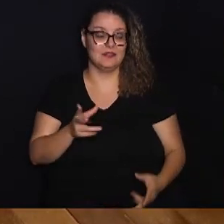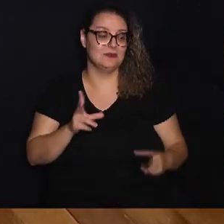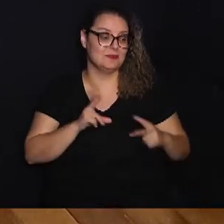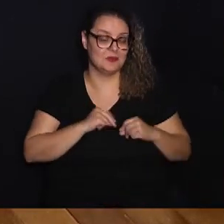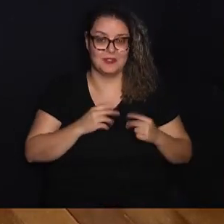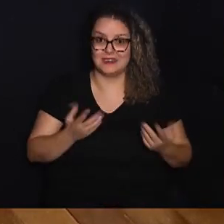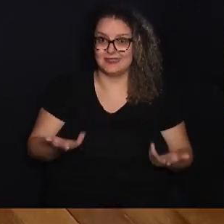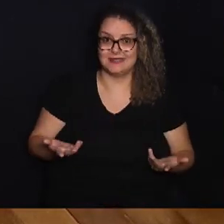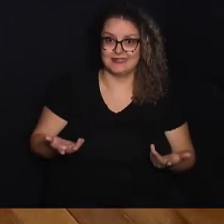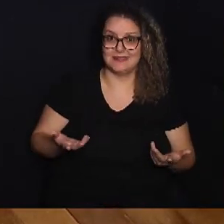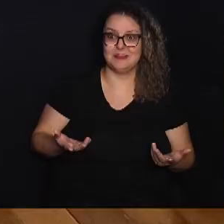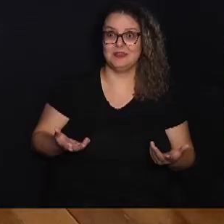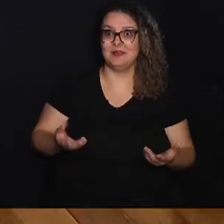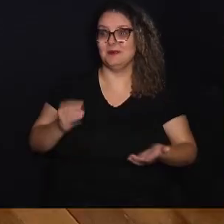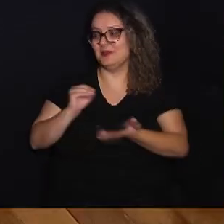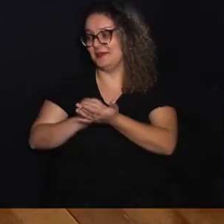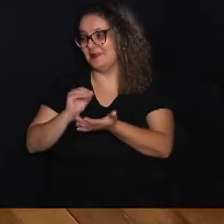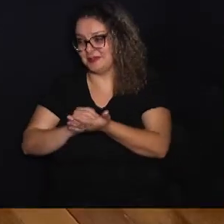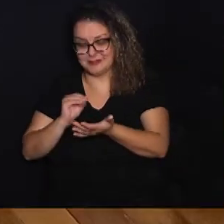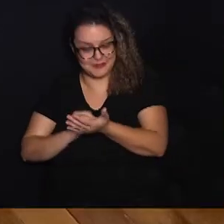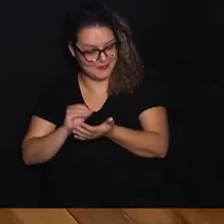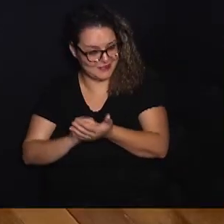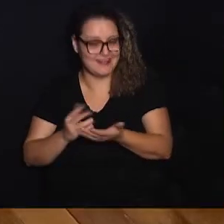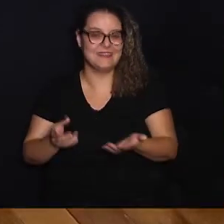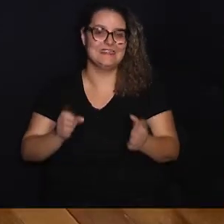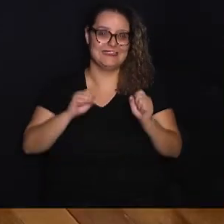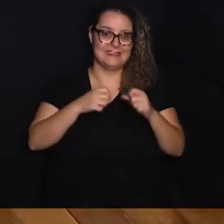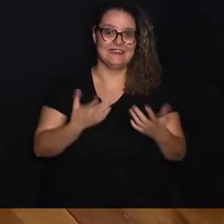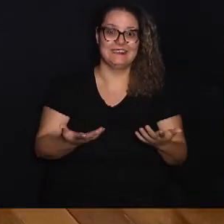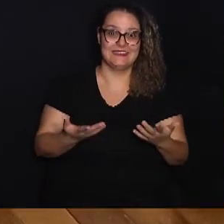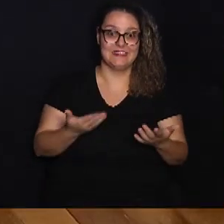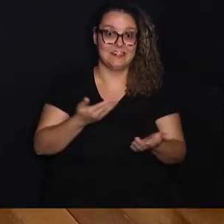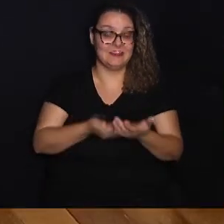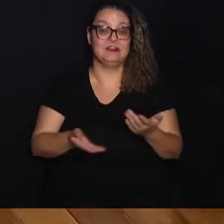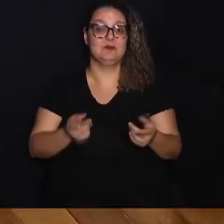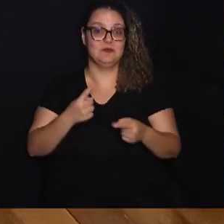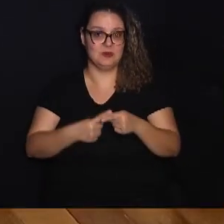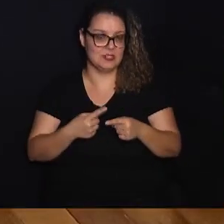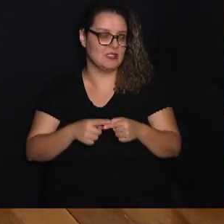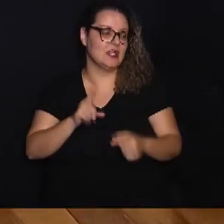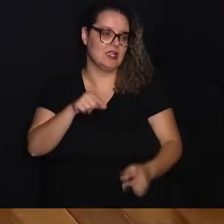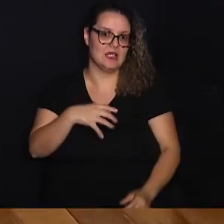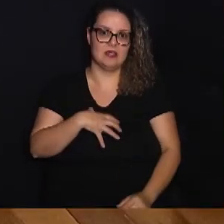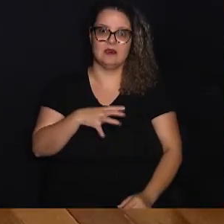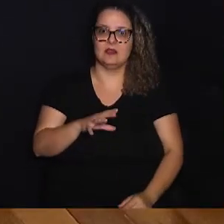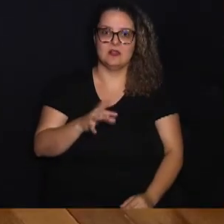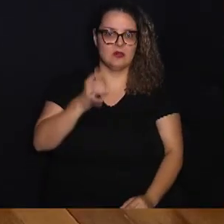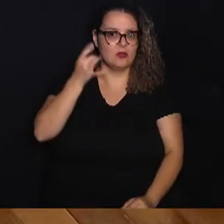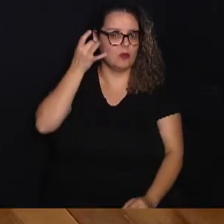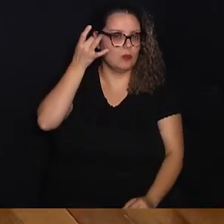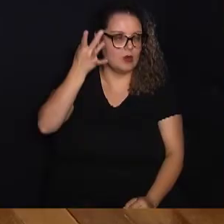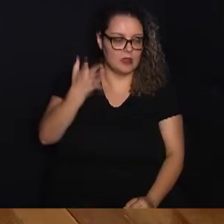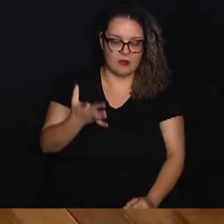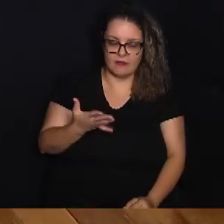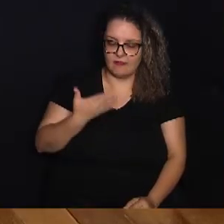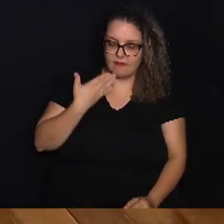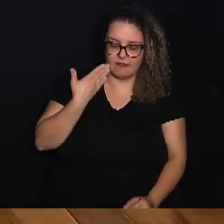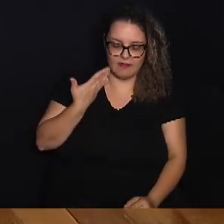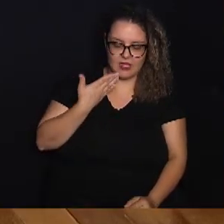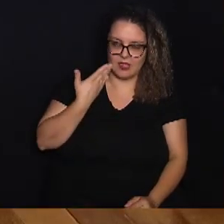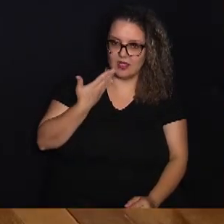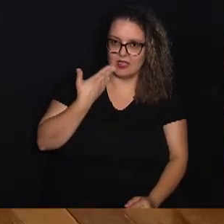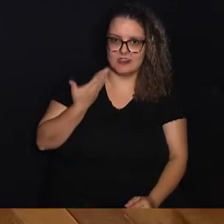nossa, Faltou. E eu ficava perdida, assim, porque realmente eles fazem uma facilidade